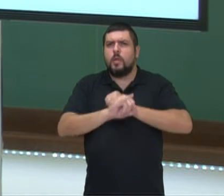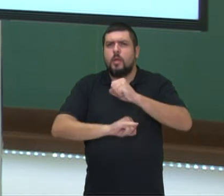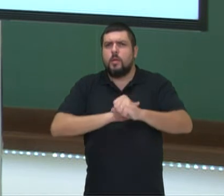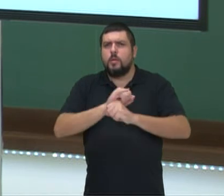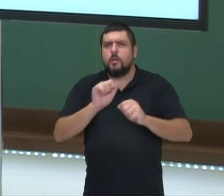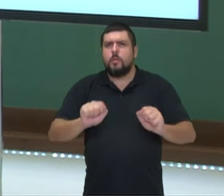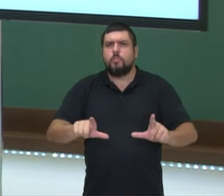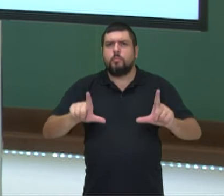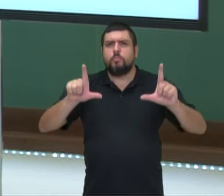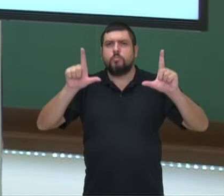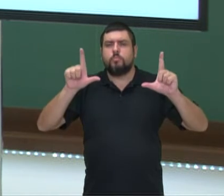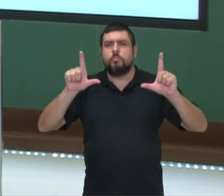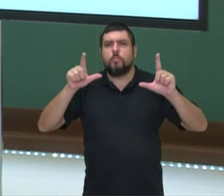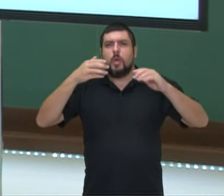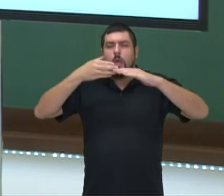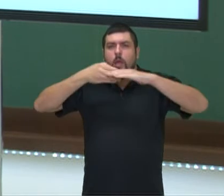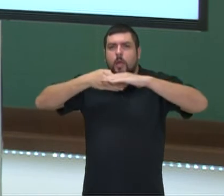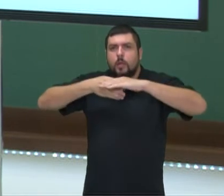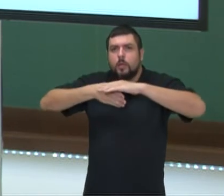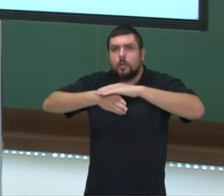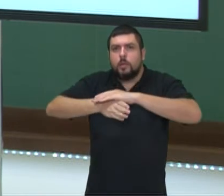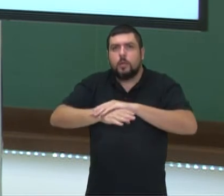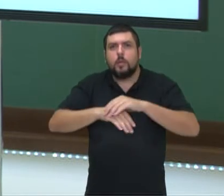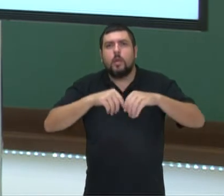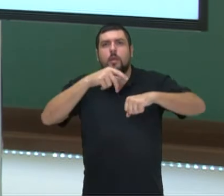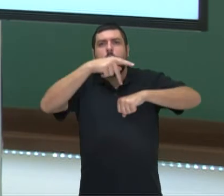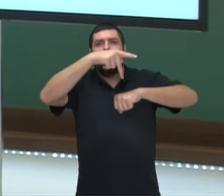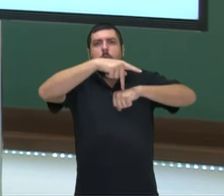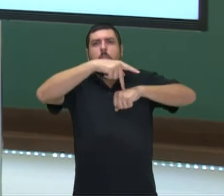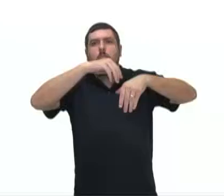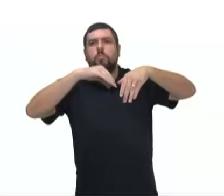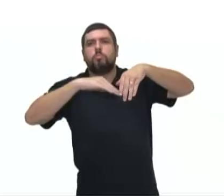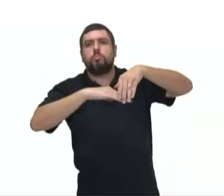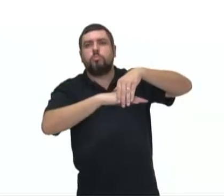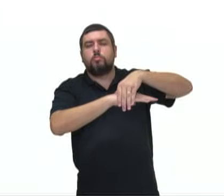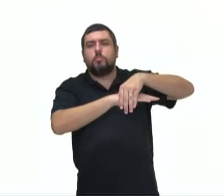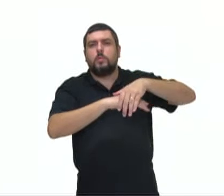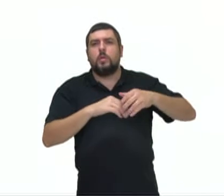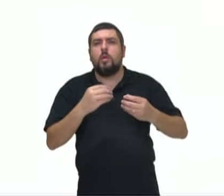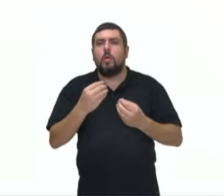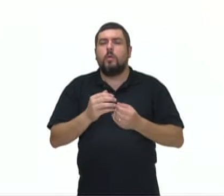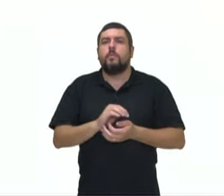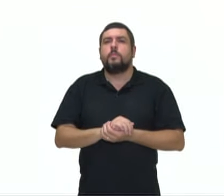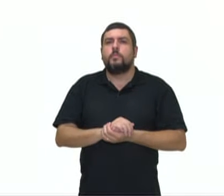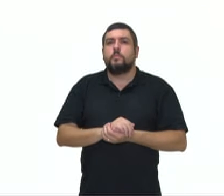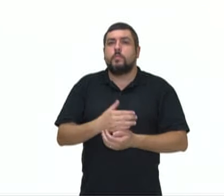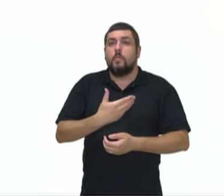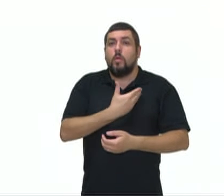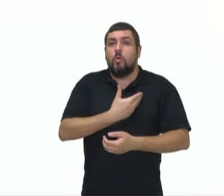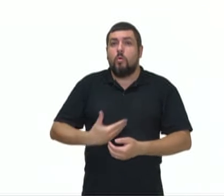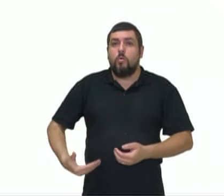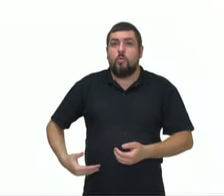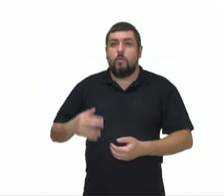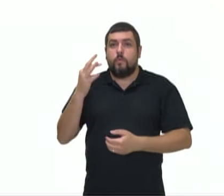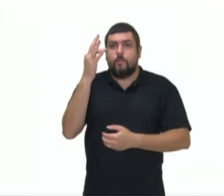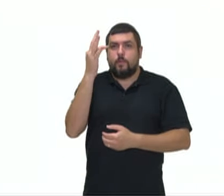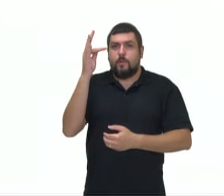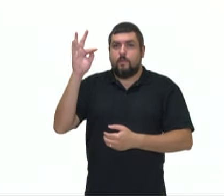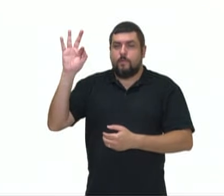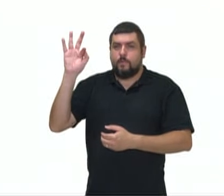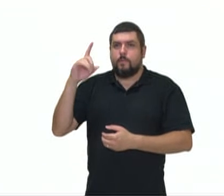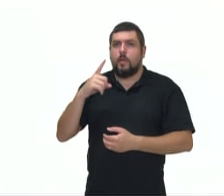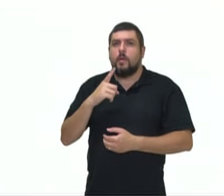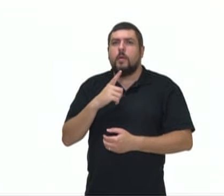maiores cavernas de arte rupestre do mundo, né? O governo da França mantém um site para um